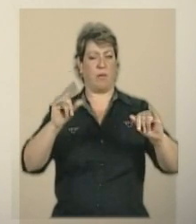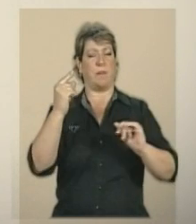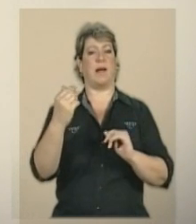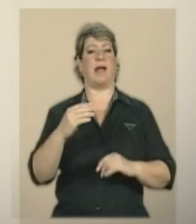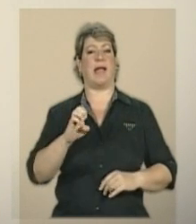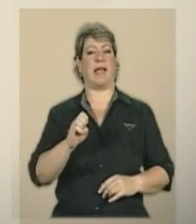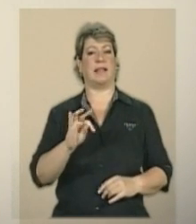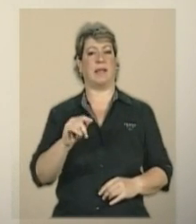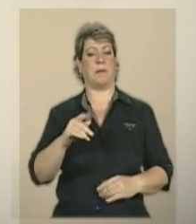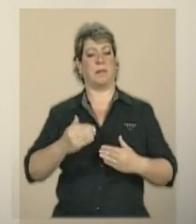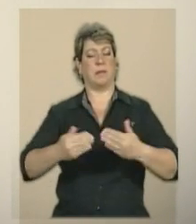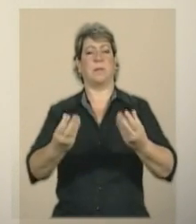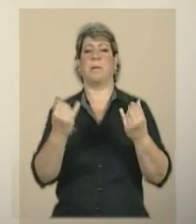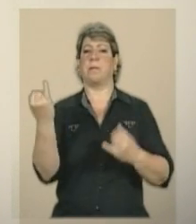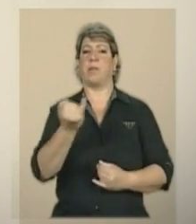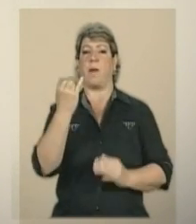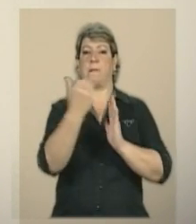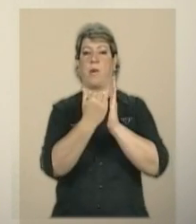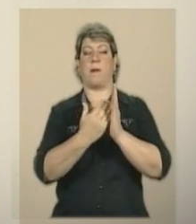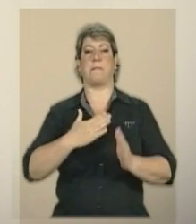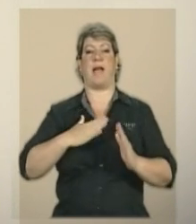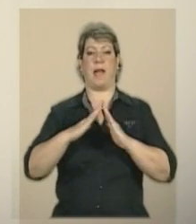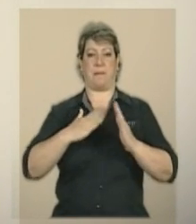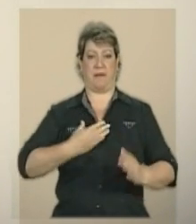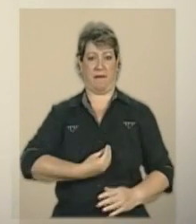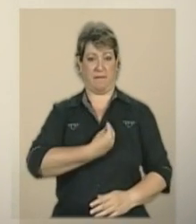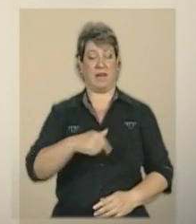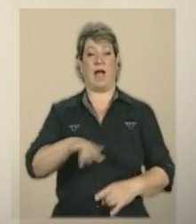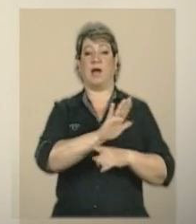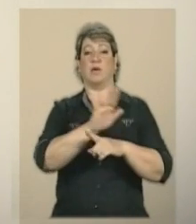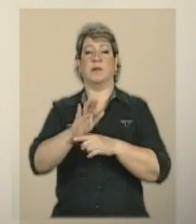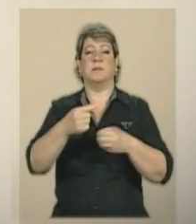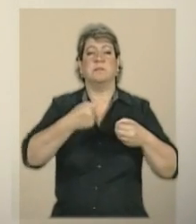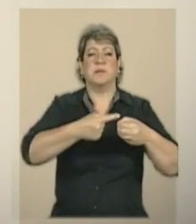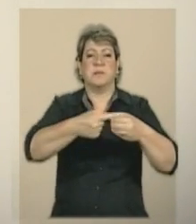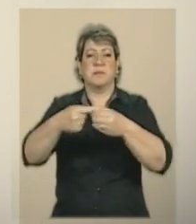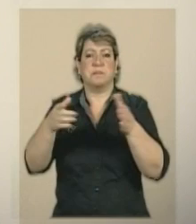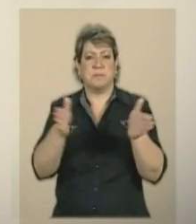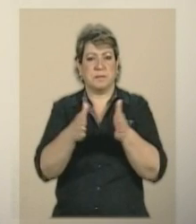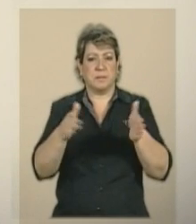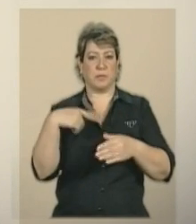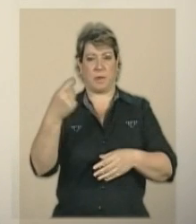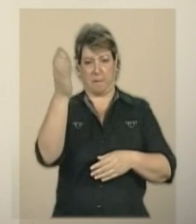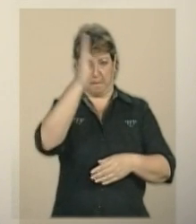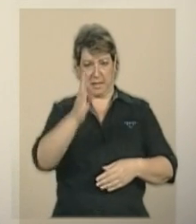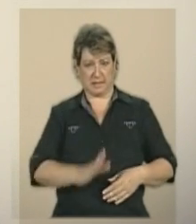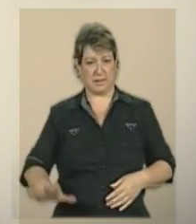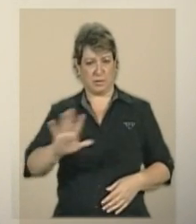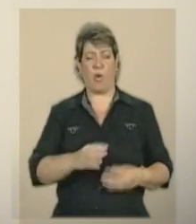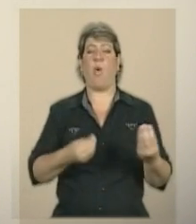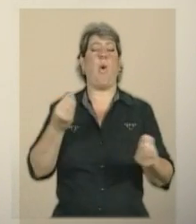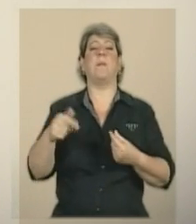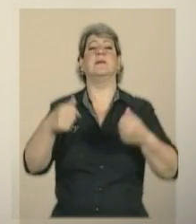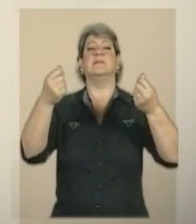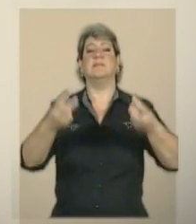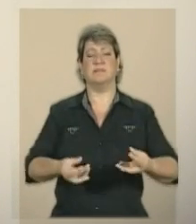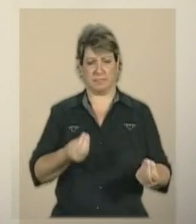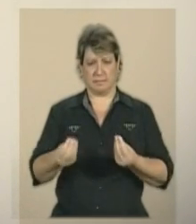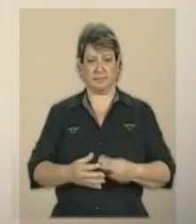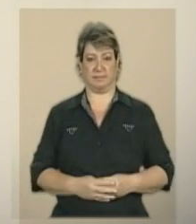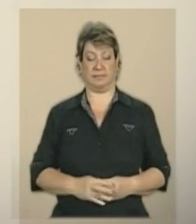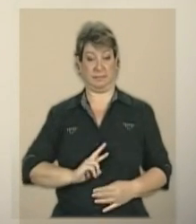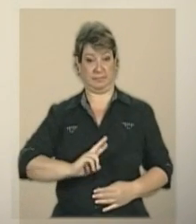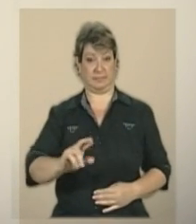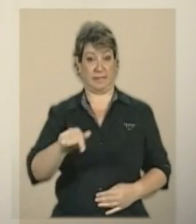muito importante do Minha Casa Minha Vida que vai atender os pequenos municípios brasileiros explica pra gente como isso vai funcionar olha